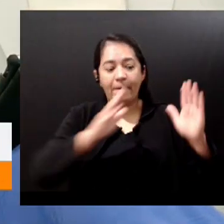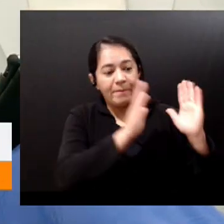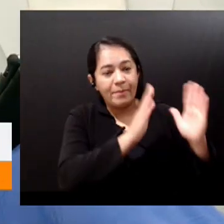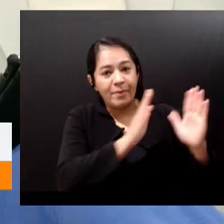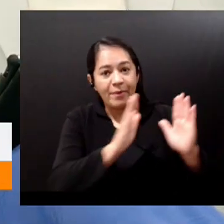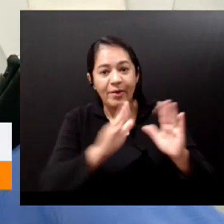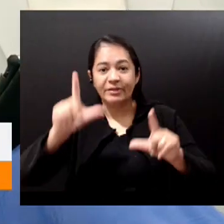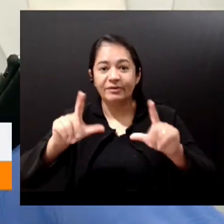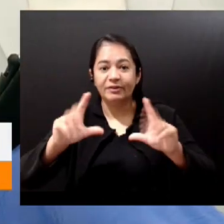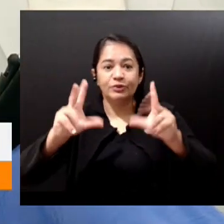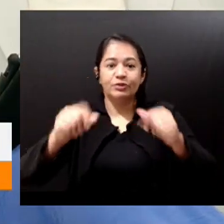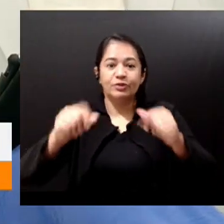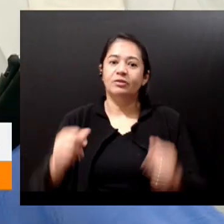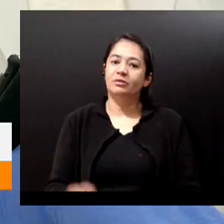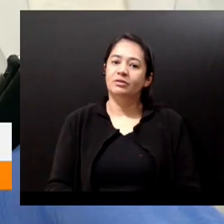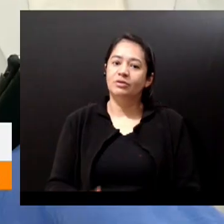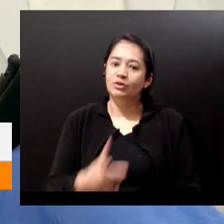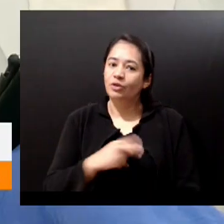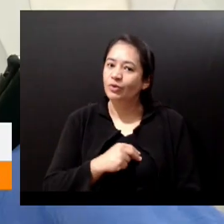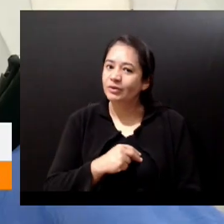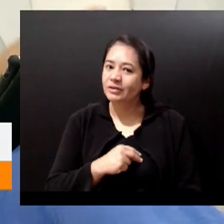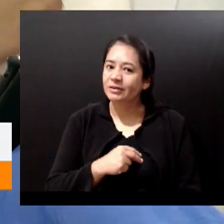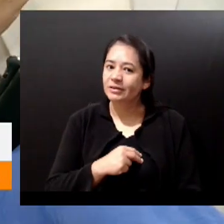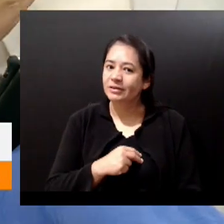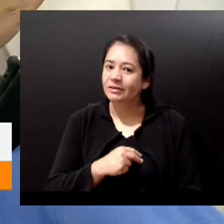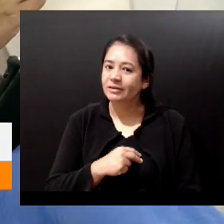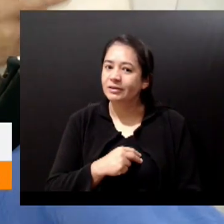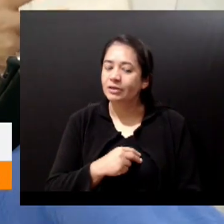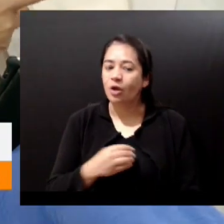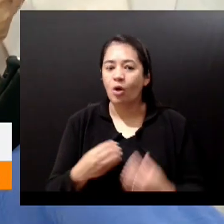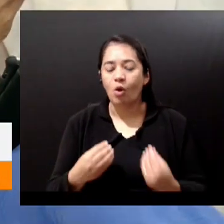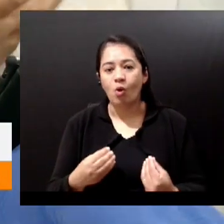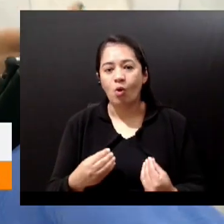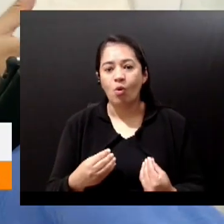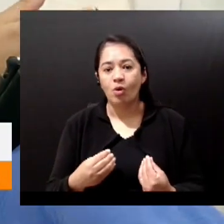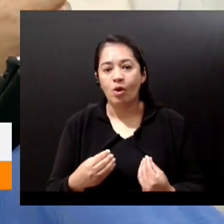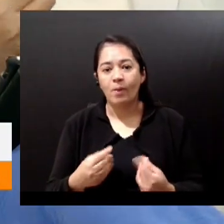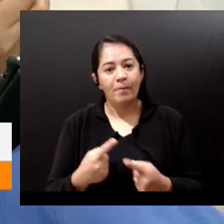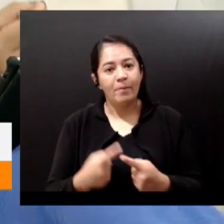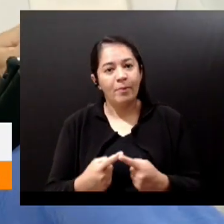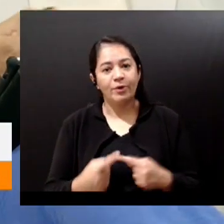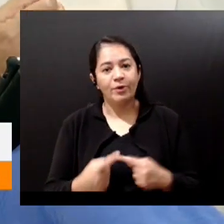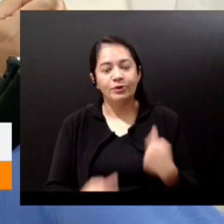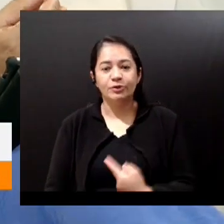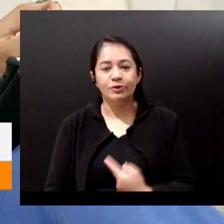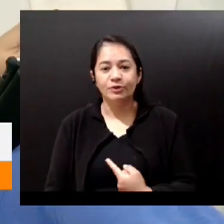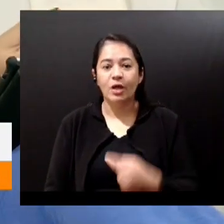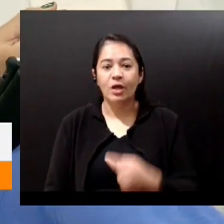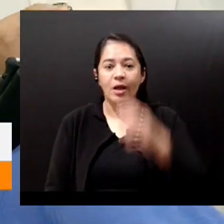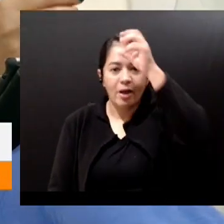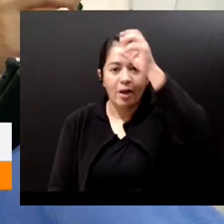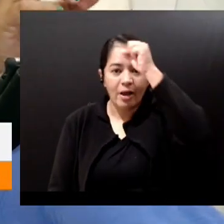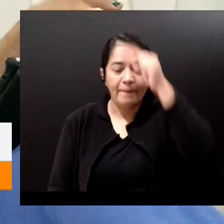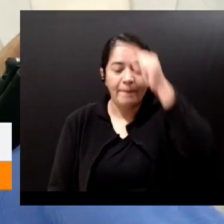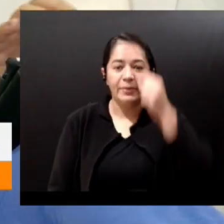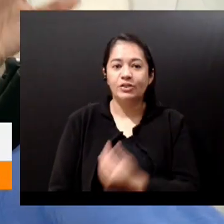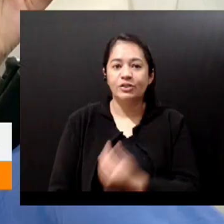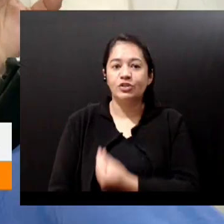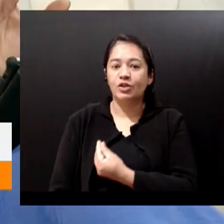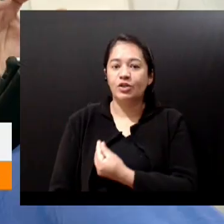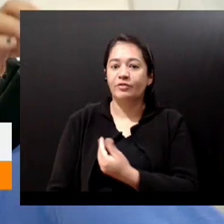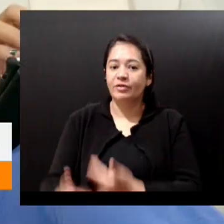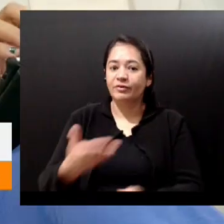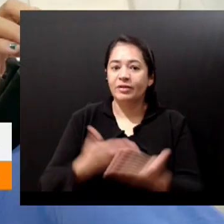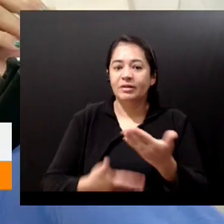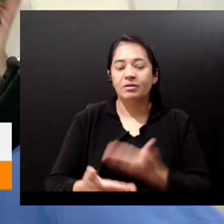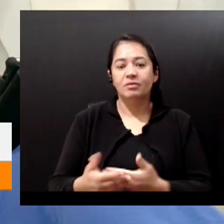gente, é impressionante, porque a gente aprende a conviver nesse ambiente. Você está lá